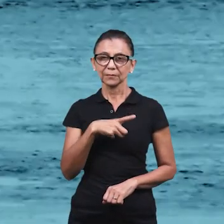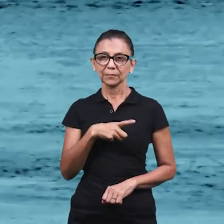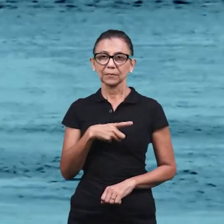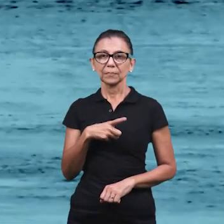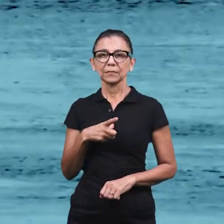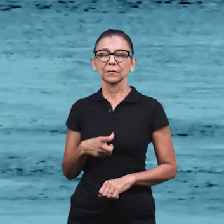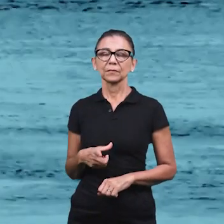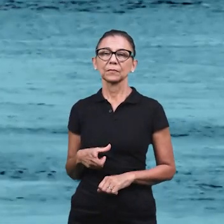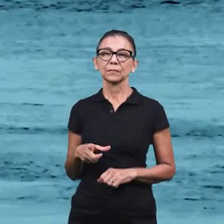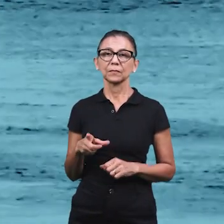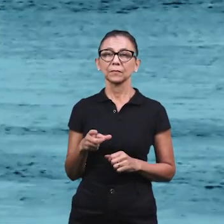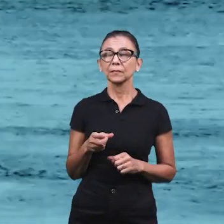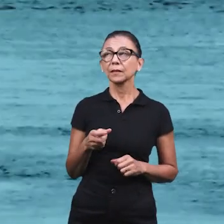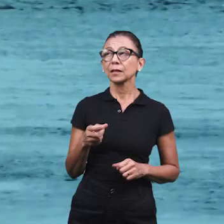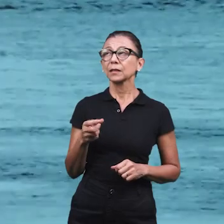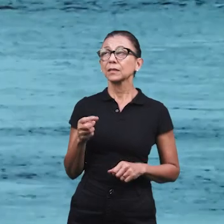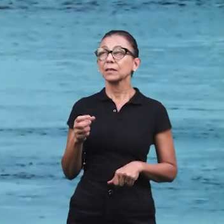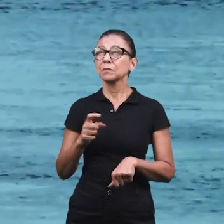valer. Se